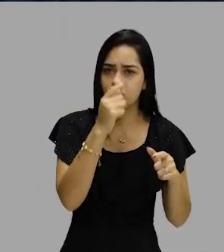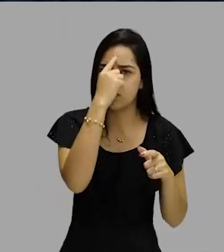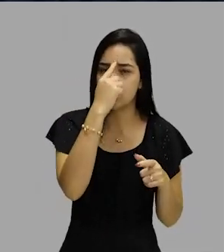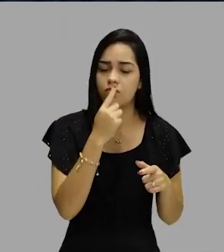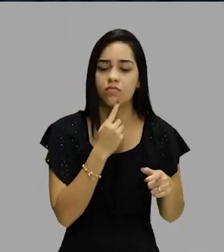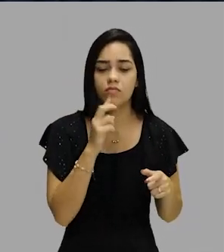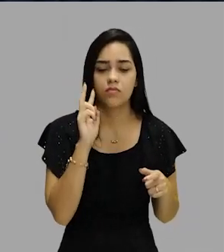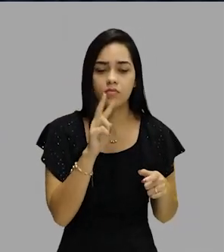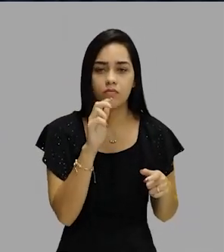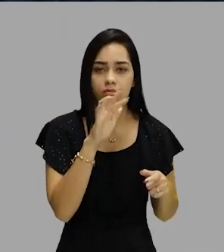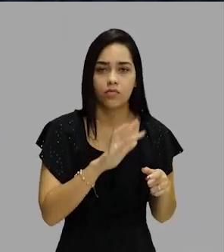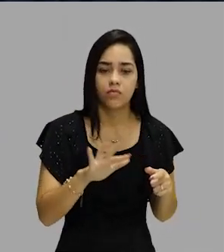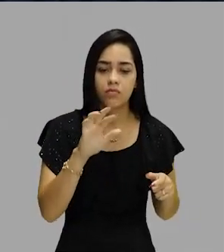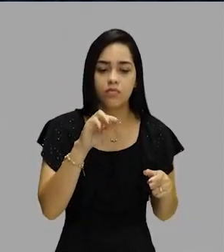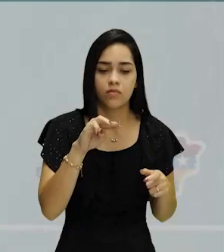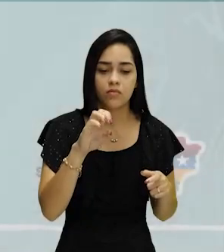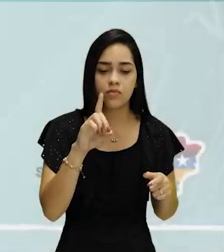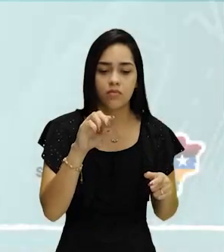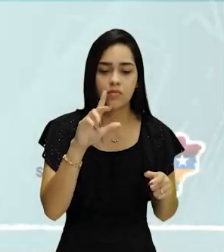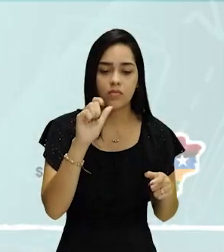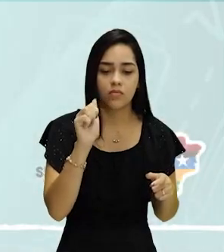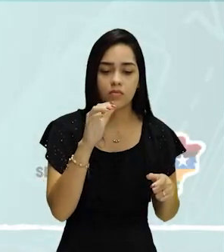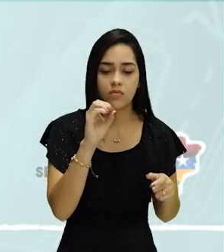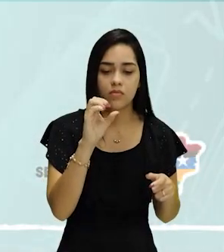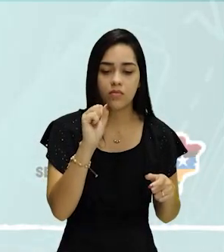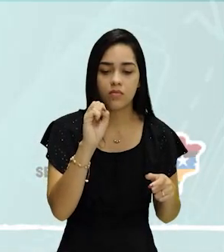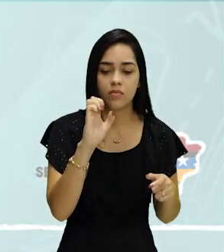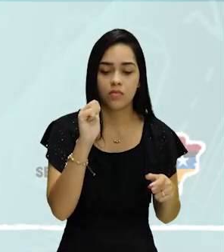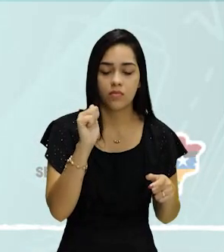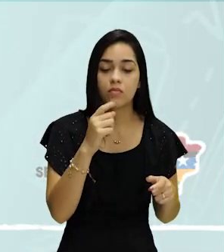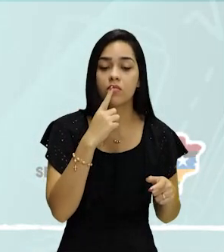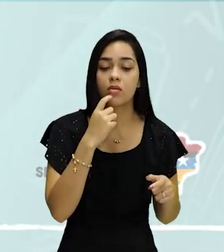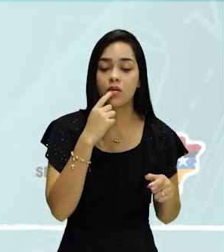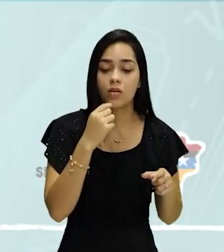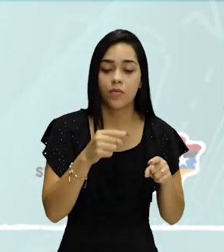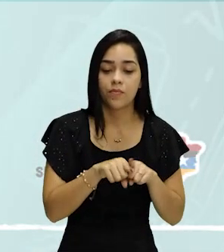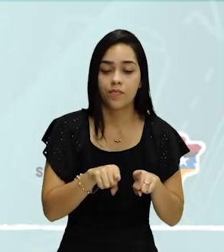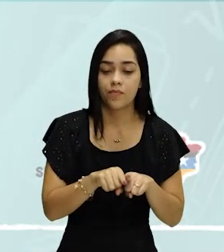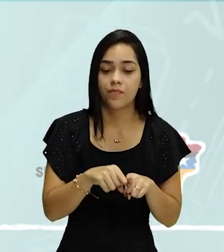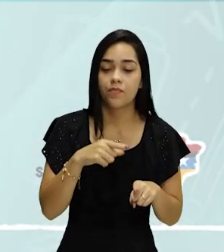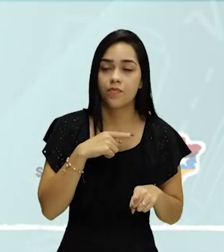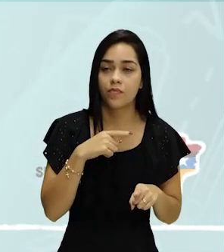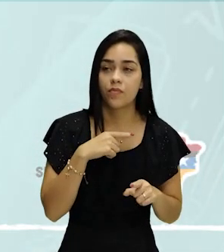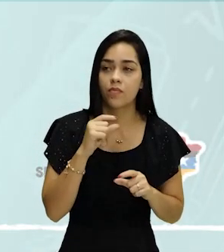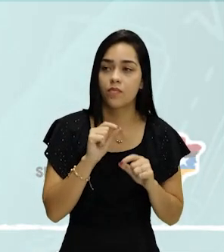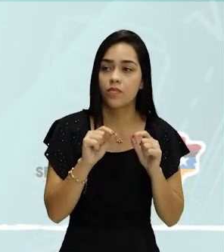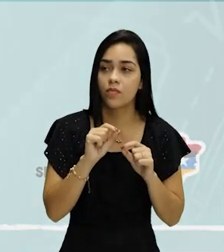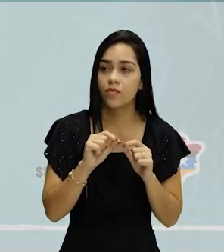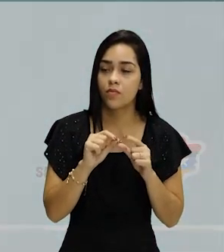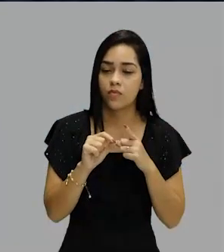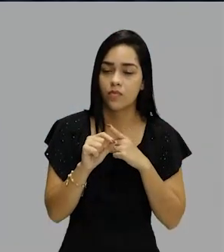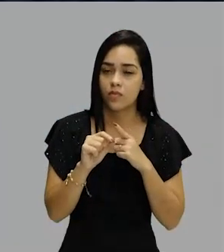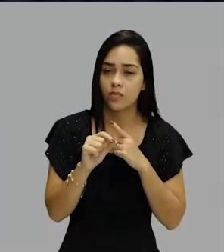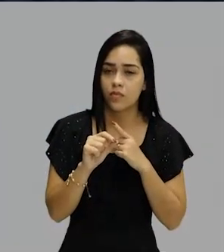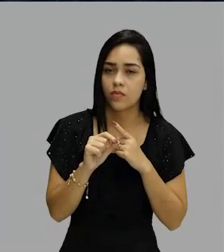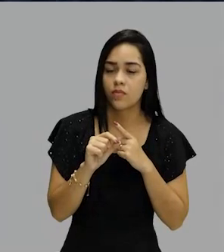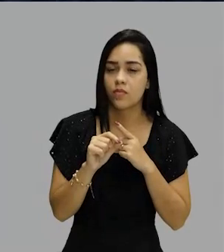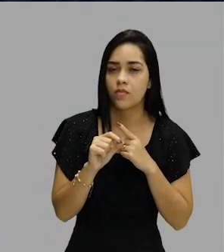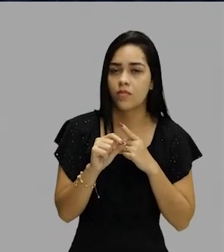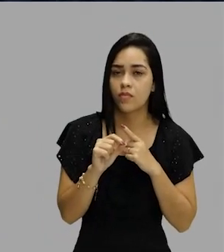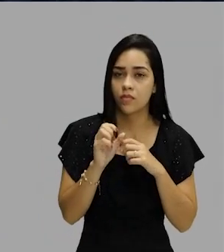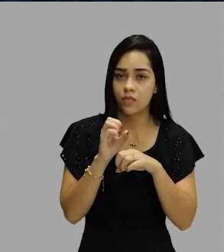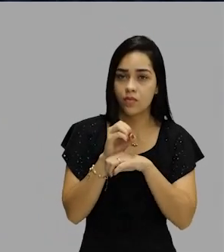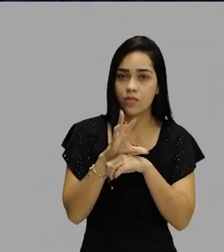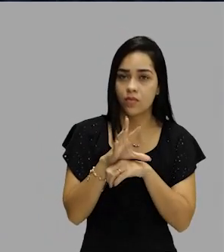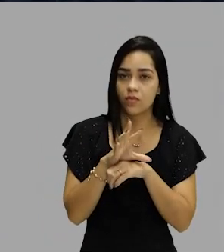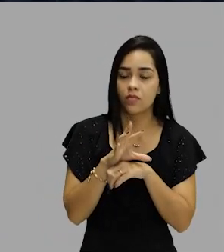ó. Está localizado na medula óssea vermelha, tá? Observe que o megacariócito, ele emite